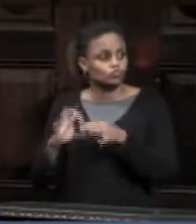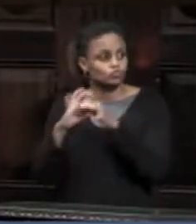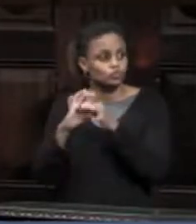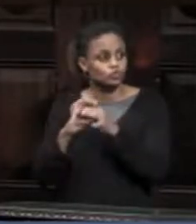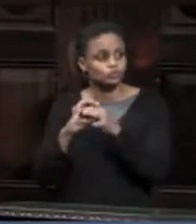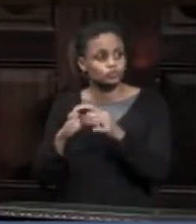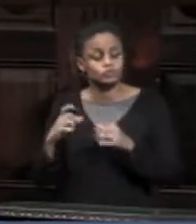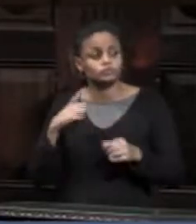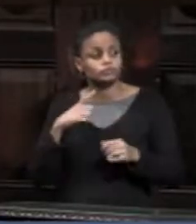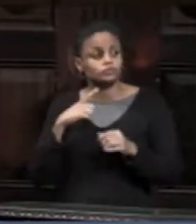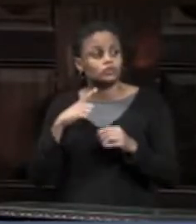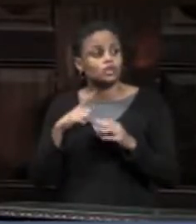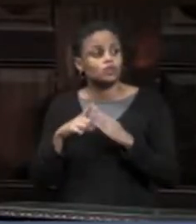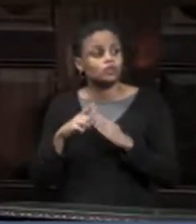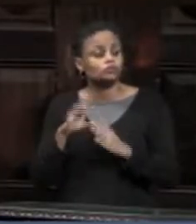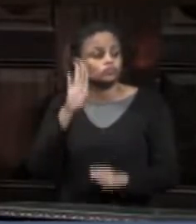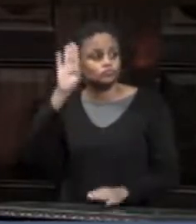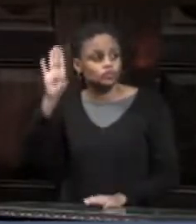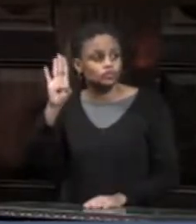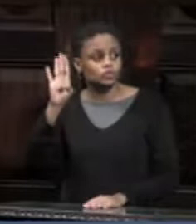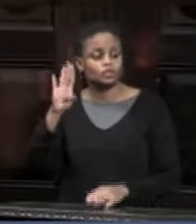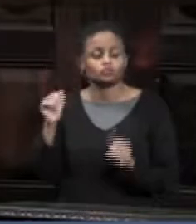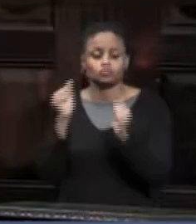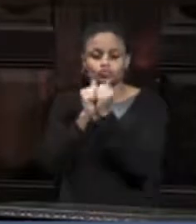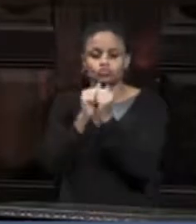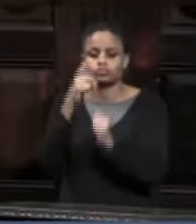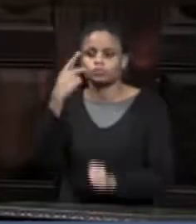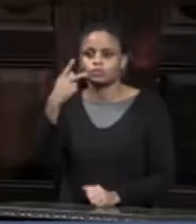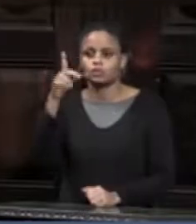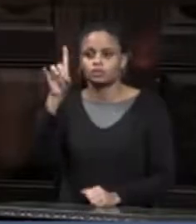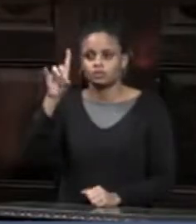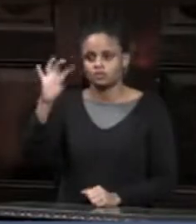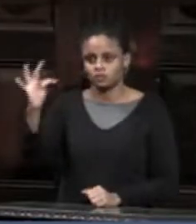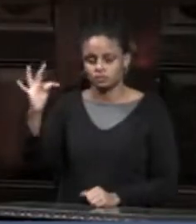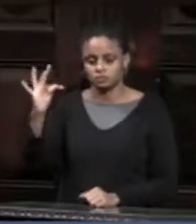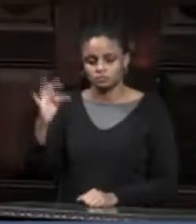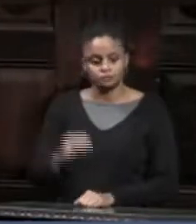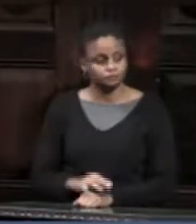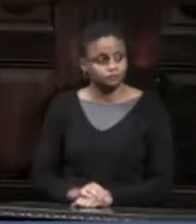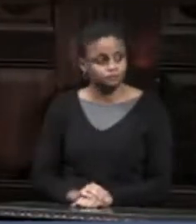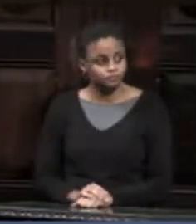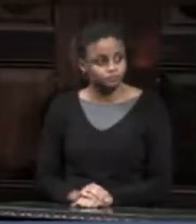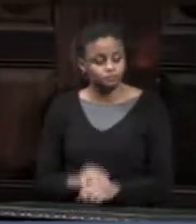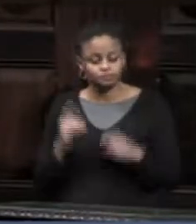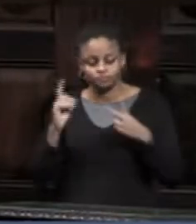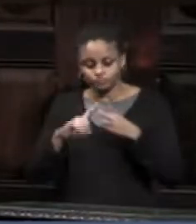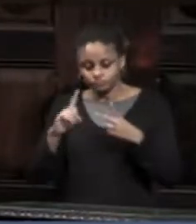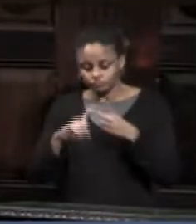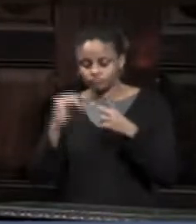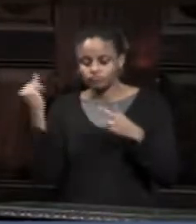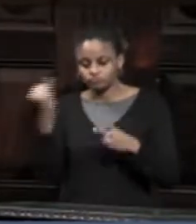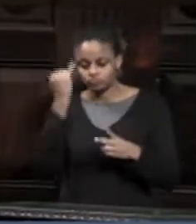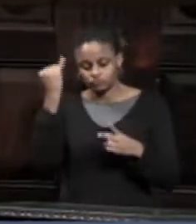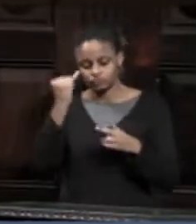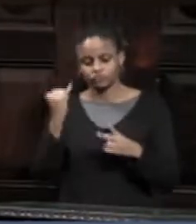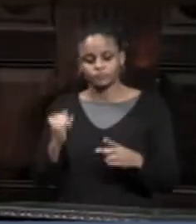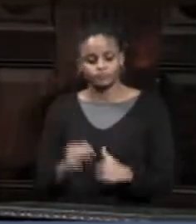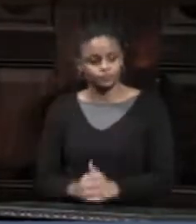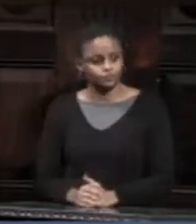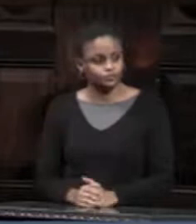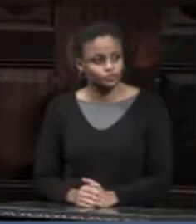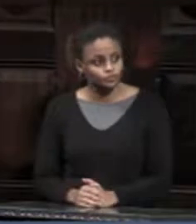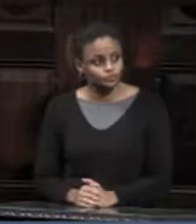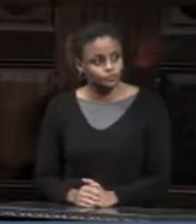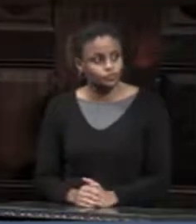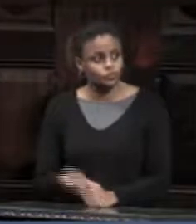uma chapa junto com o PDT. Outro ponto significativo e decisivo